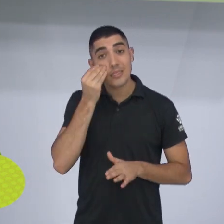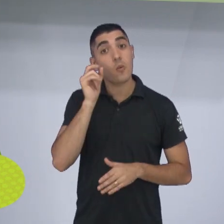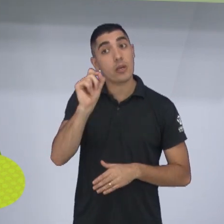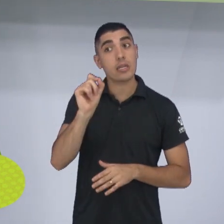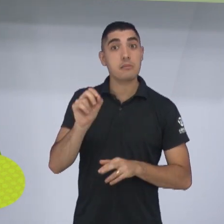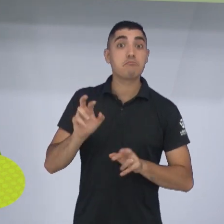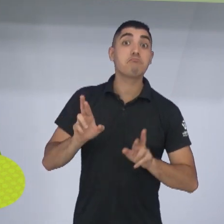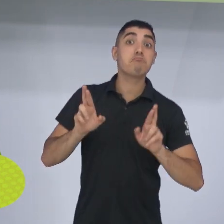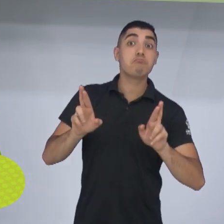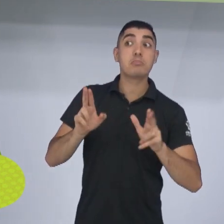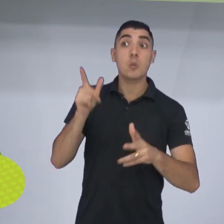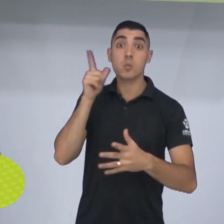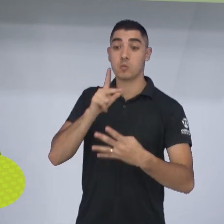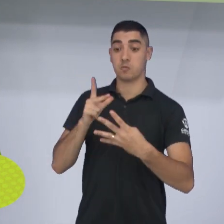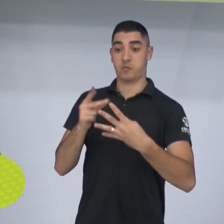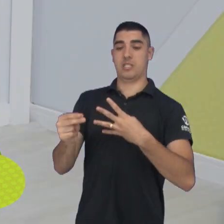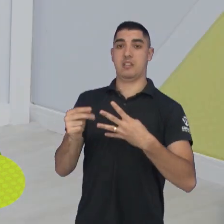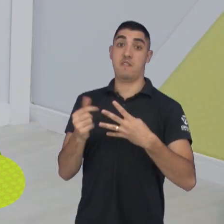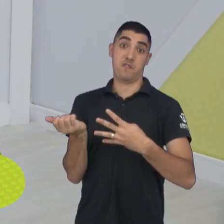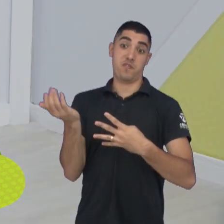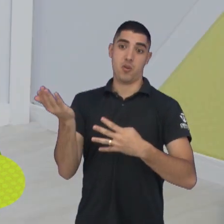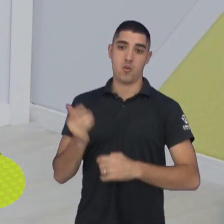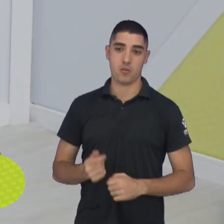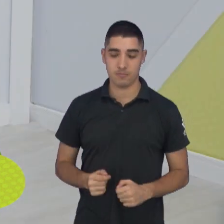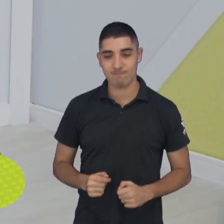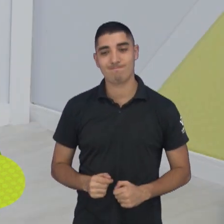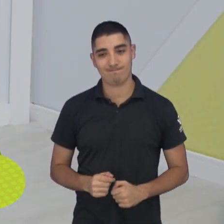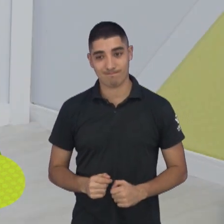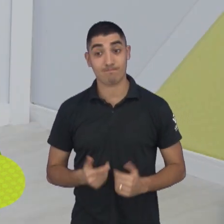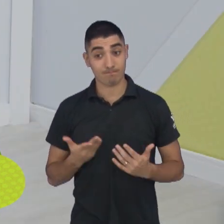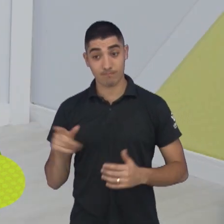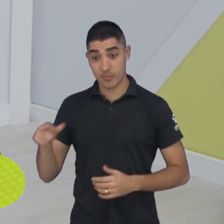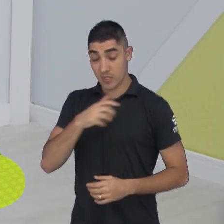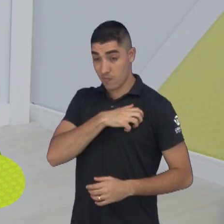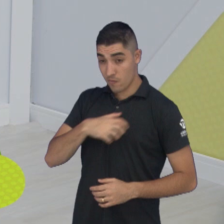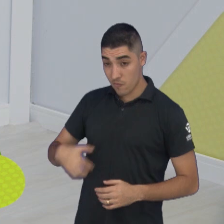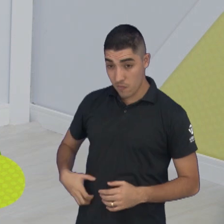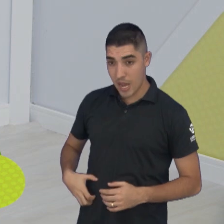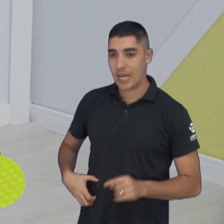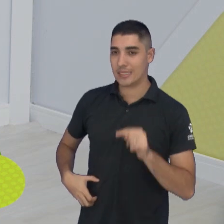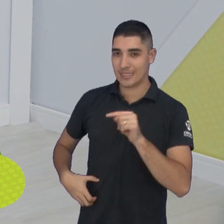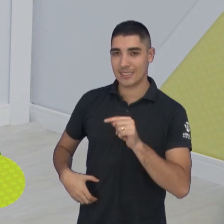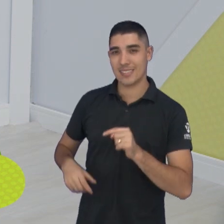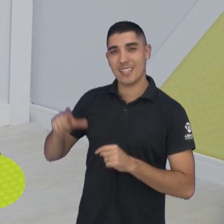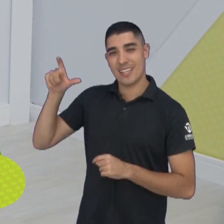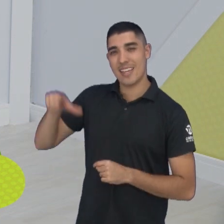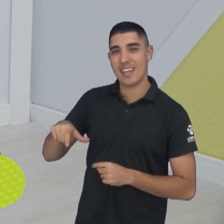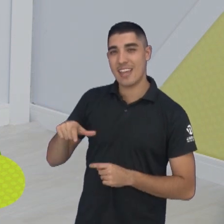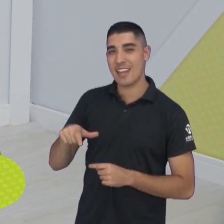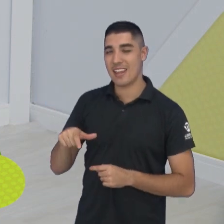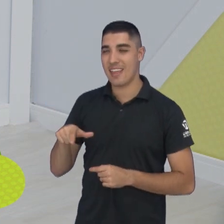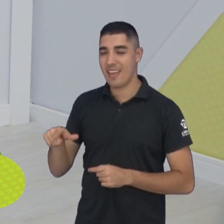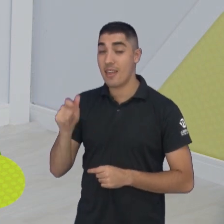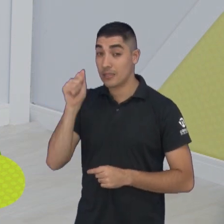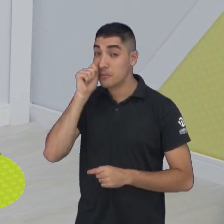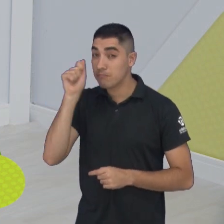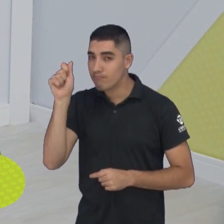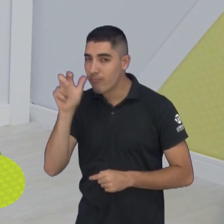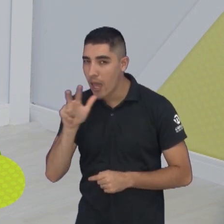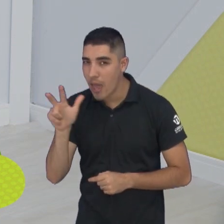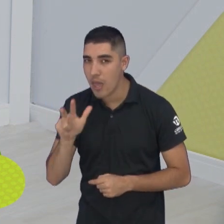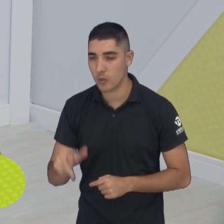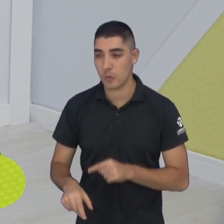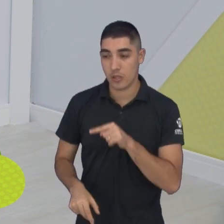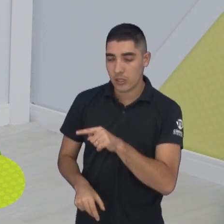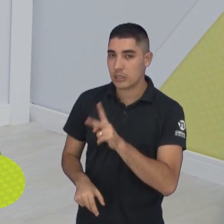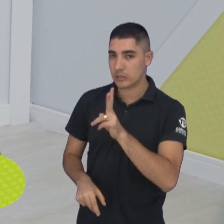até conseguir uma vitória fora de casa. Pois é, esse Vasco aí é um time tinhoso, diria o poeta, né? É um time que realmente costuma